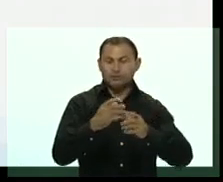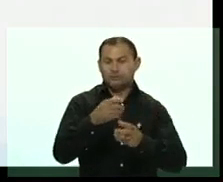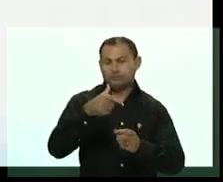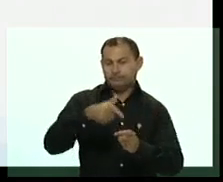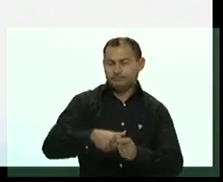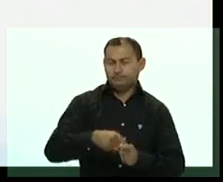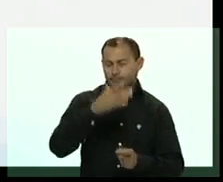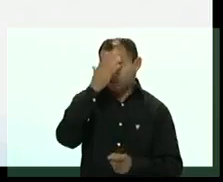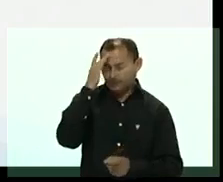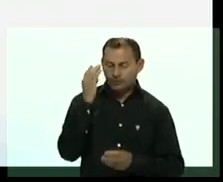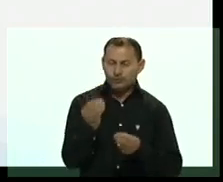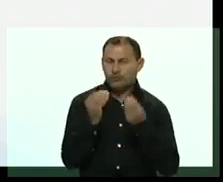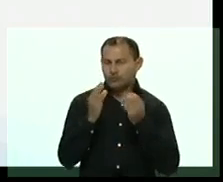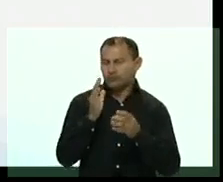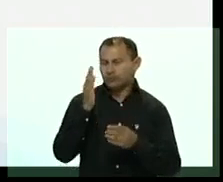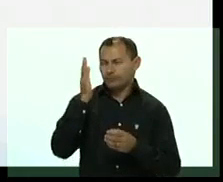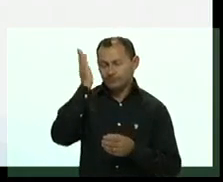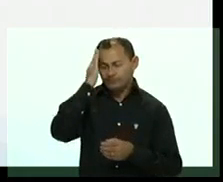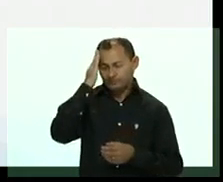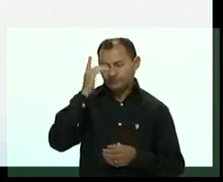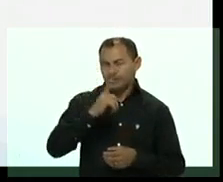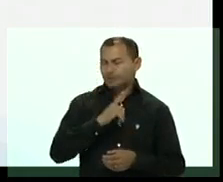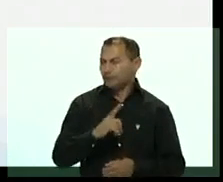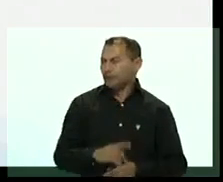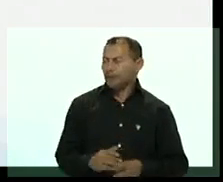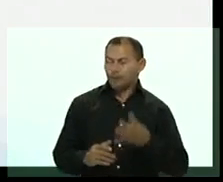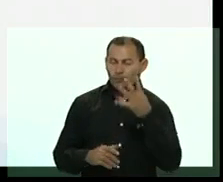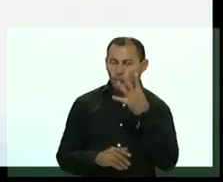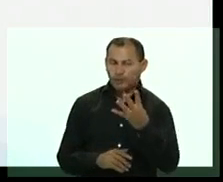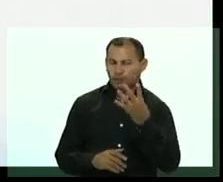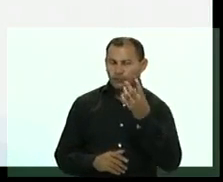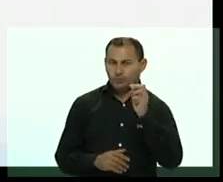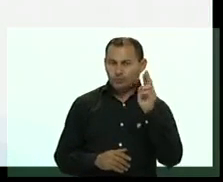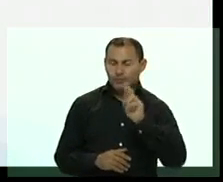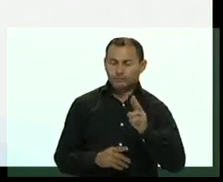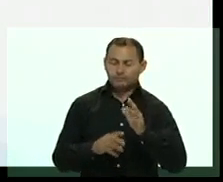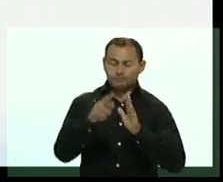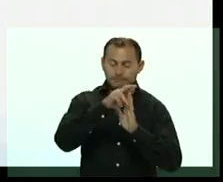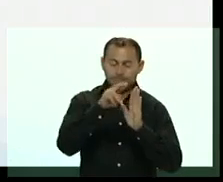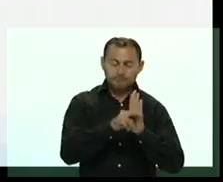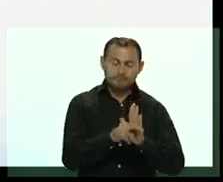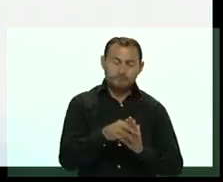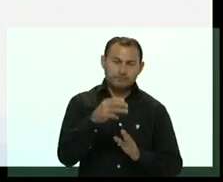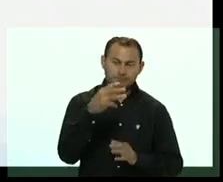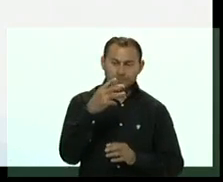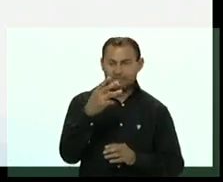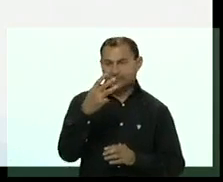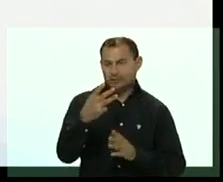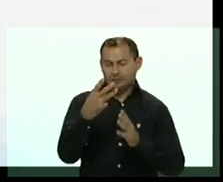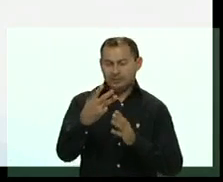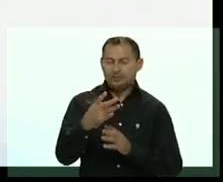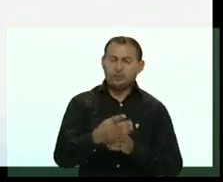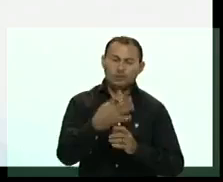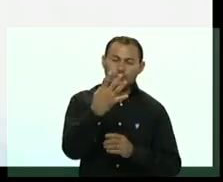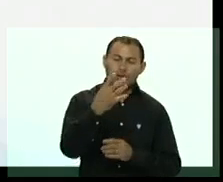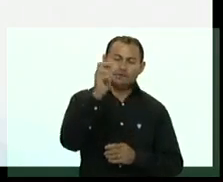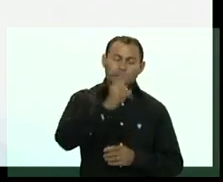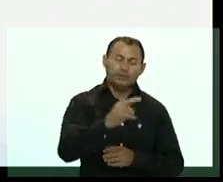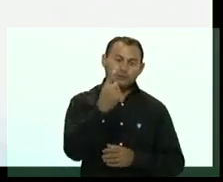que nós sabemos isso? Nós temos o seguinte, R$4, aplicando regrinha de 3, olha, R$4 dá 1 litro.